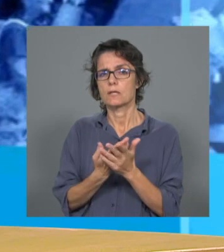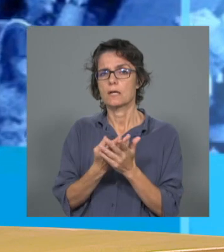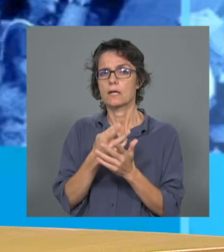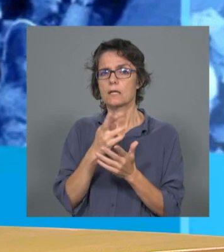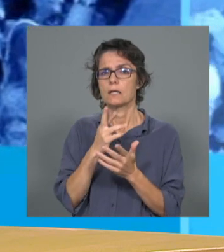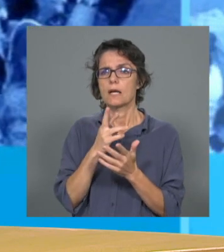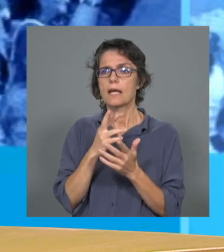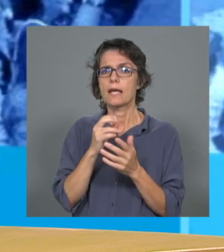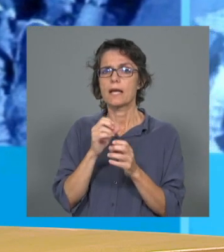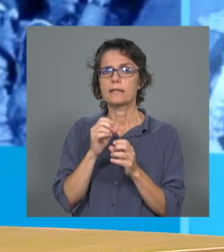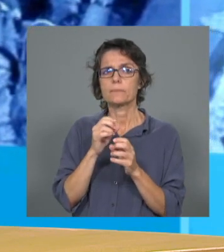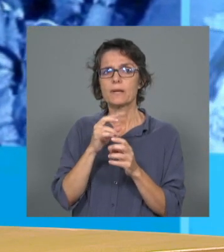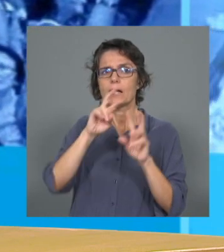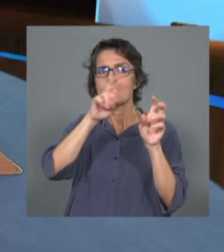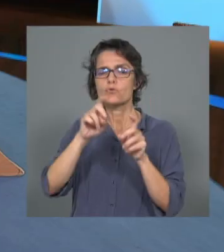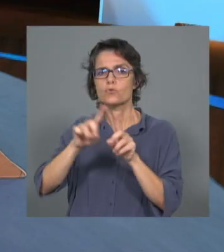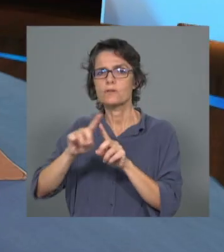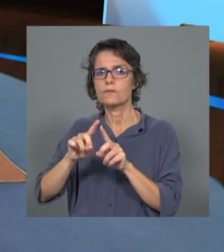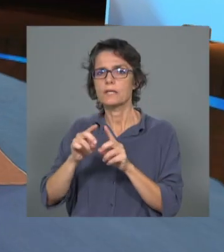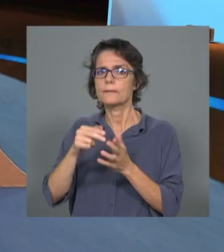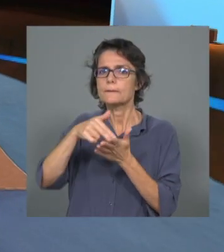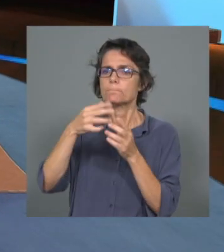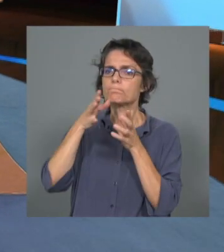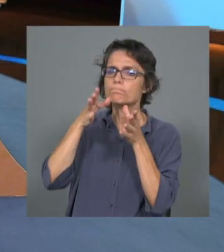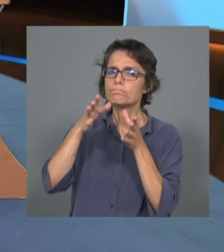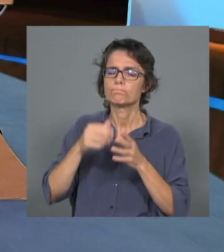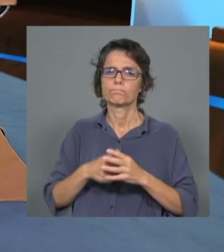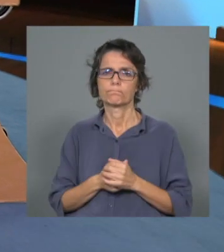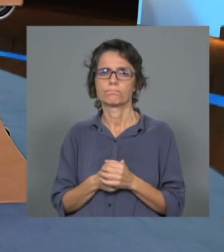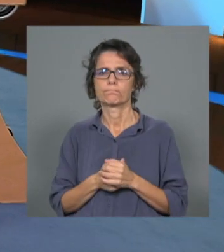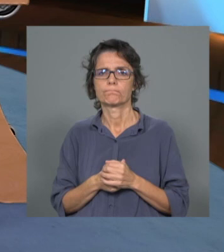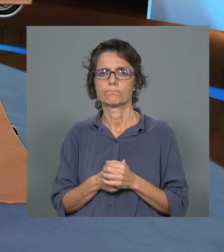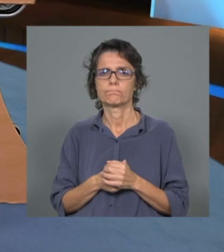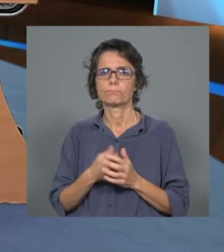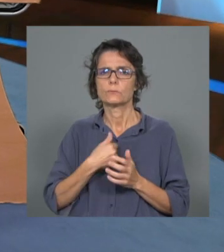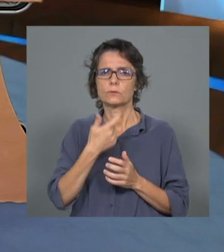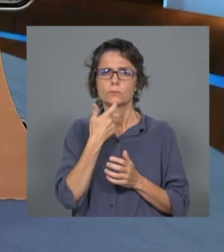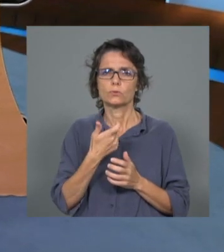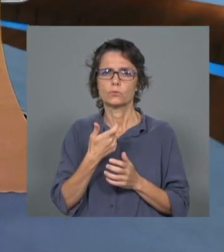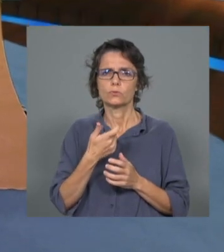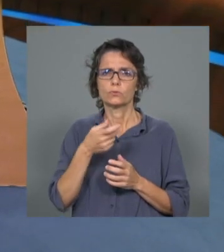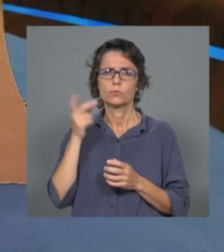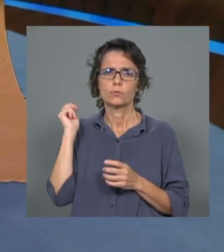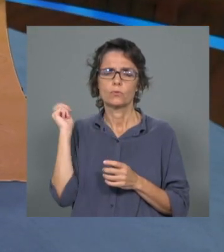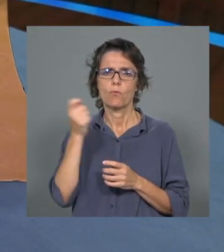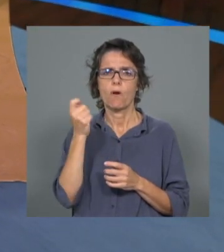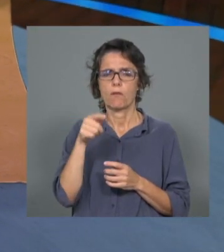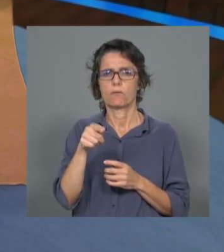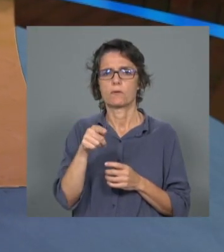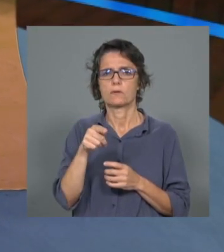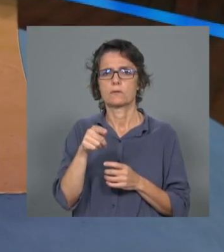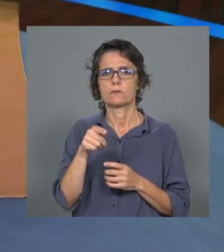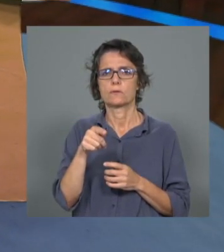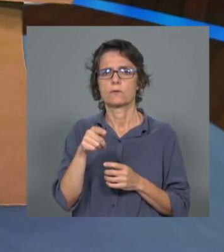própria. Que assim acontece também no presente. De que forma é que estas celebrações dos 100 anos de publicações estão a contribuir